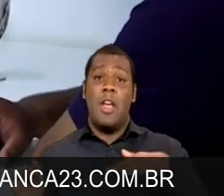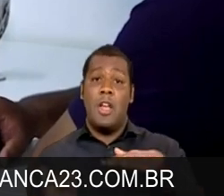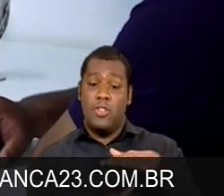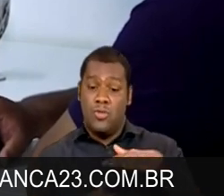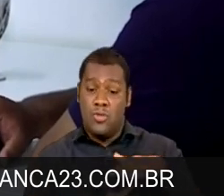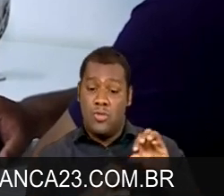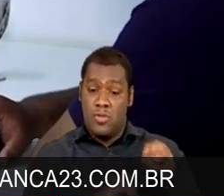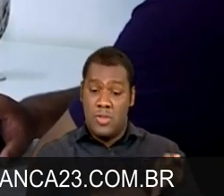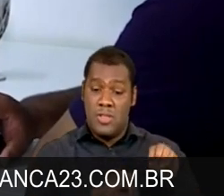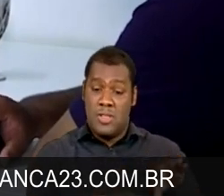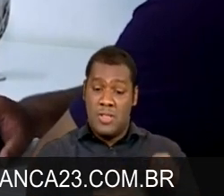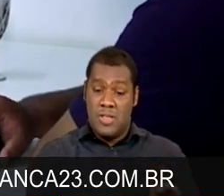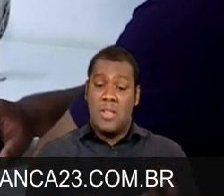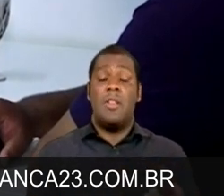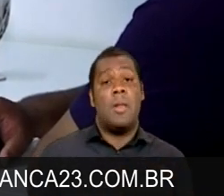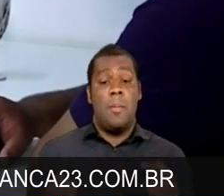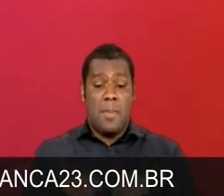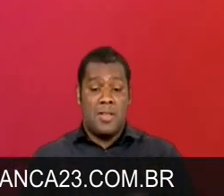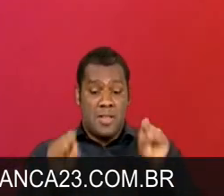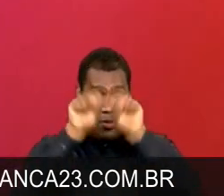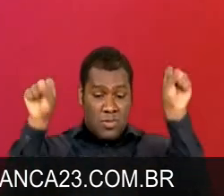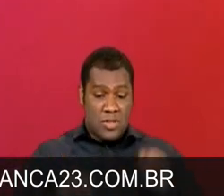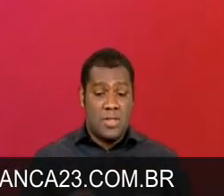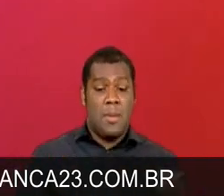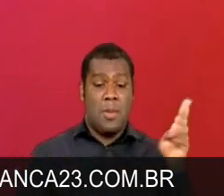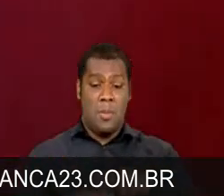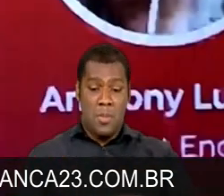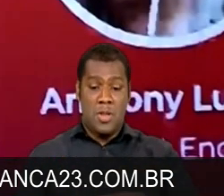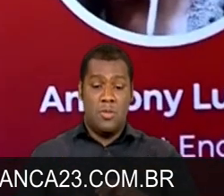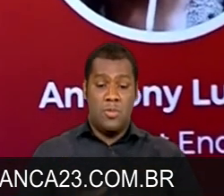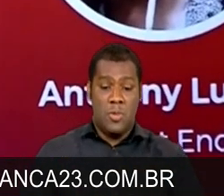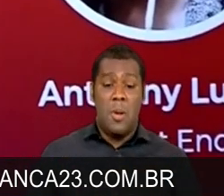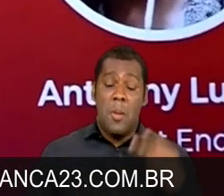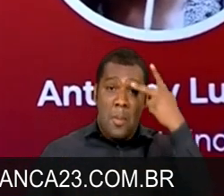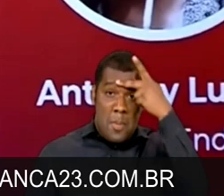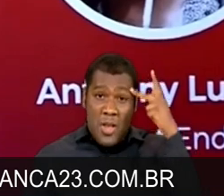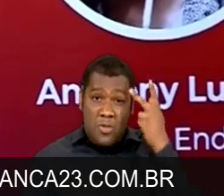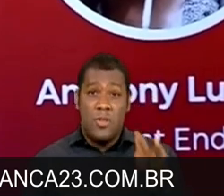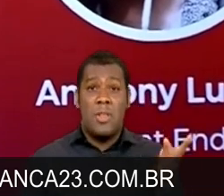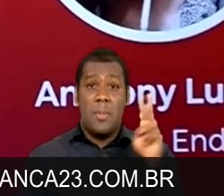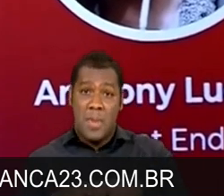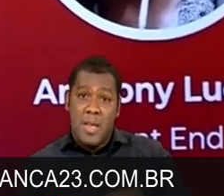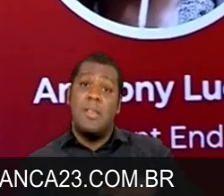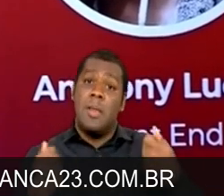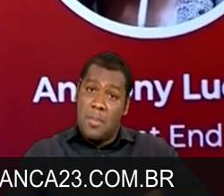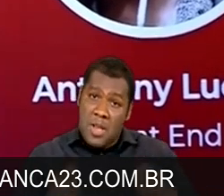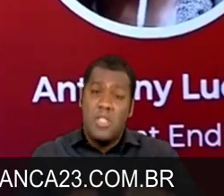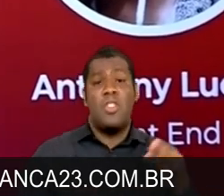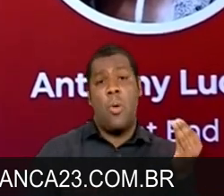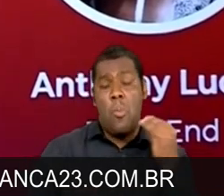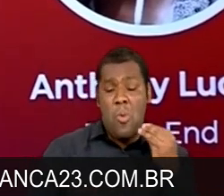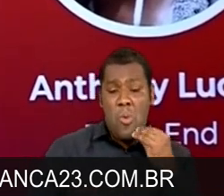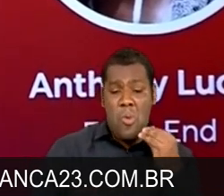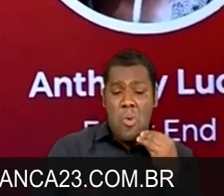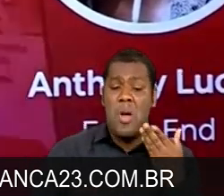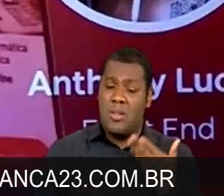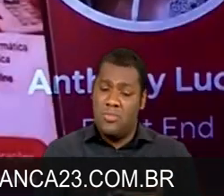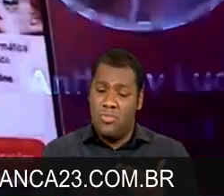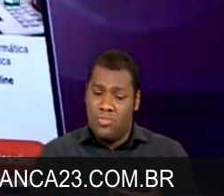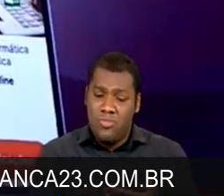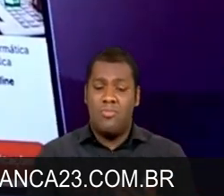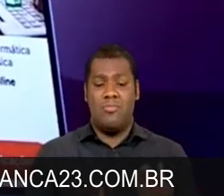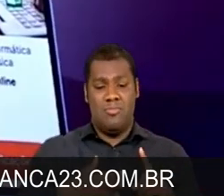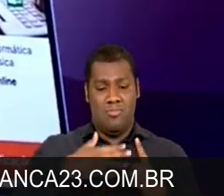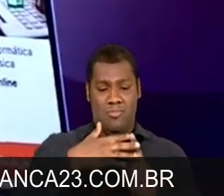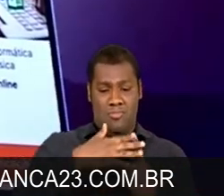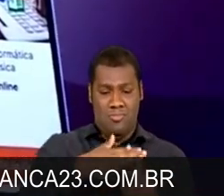ensino e egressos do sistema prisional que muitas vezes precisam apenas de uma oportunidade para se reinserir na